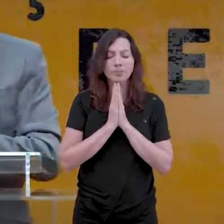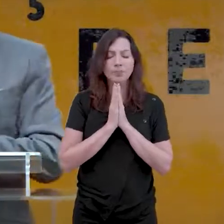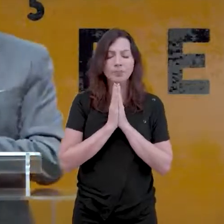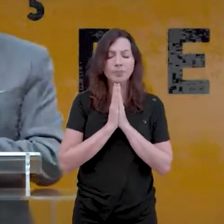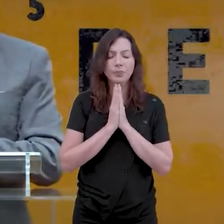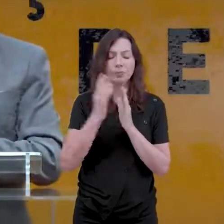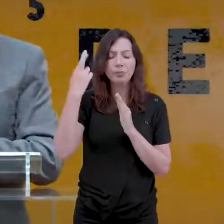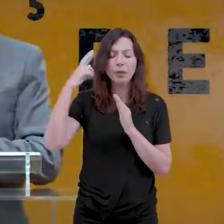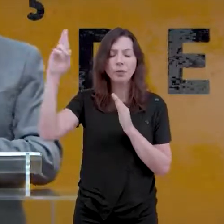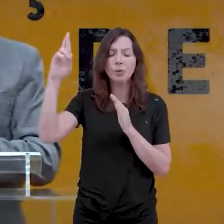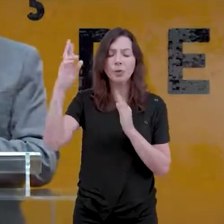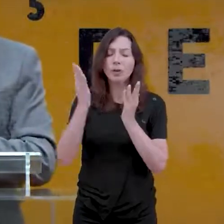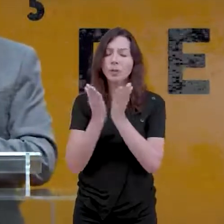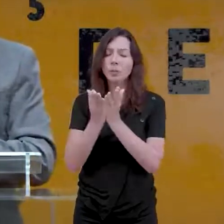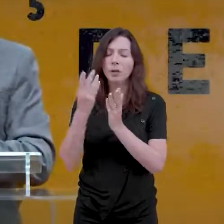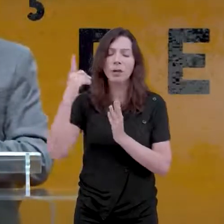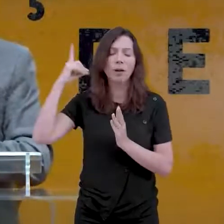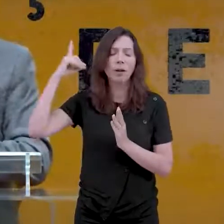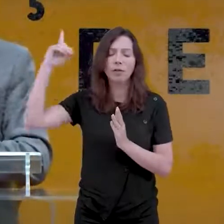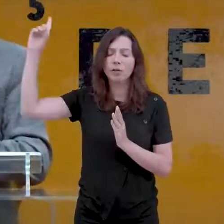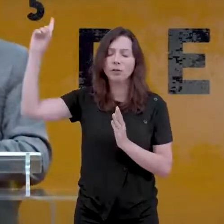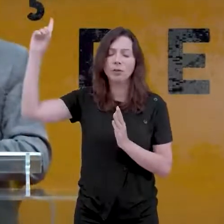Senhor, a tua palavra é tão preciosa,